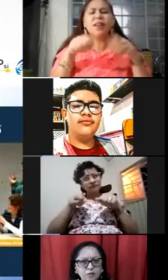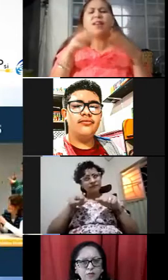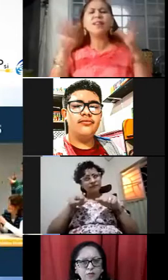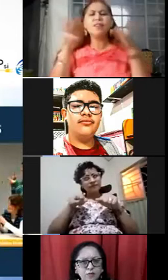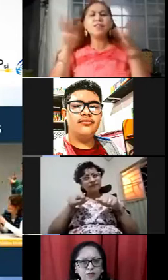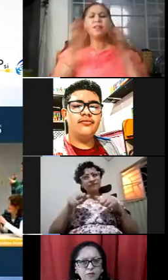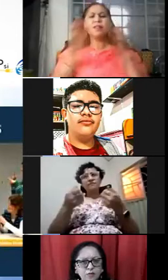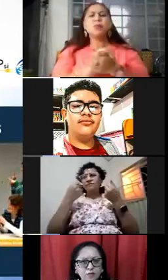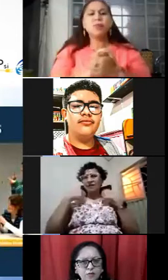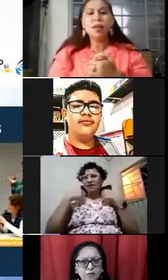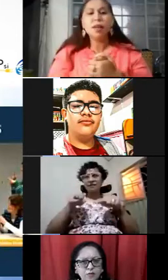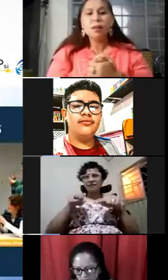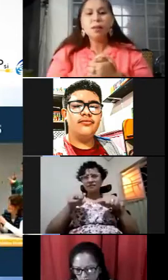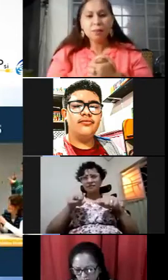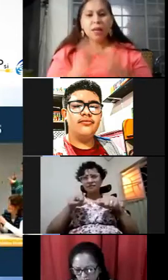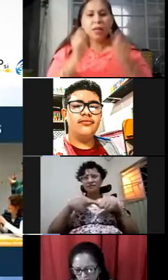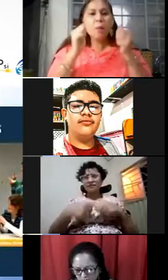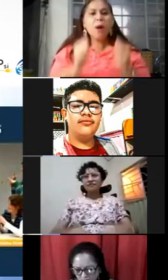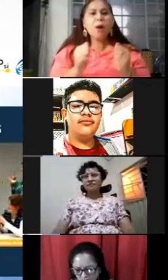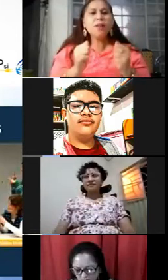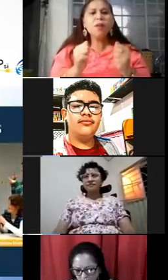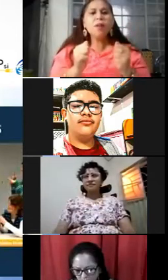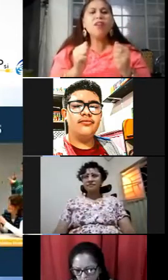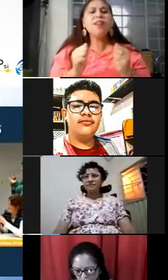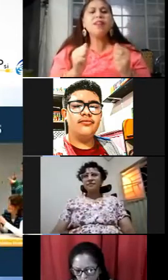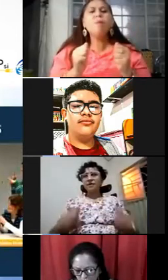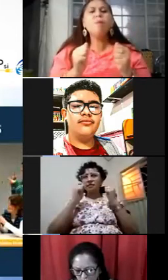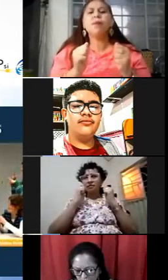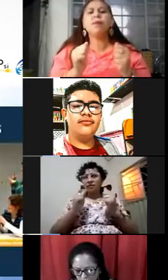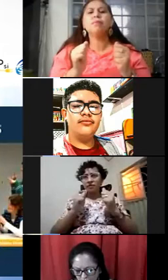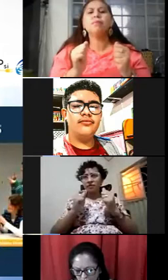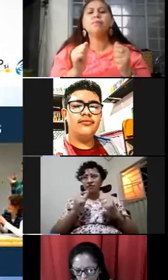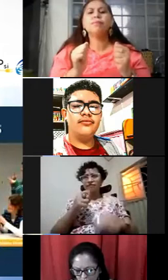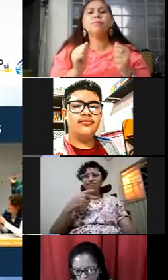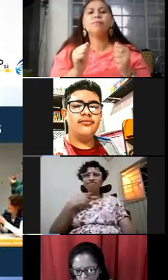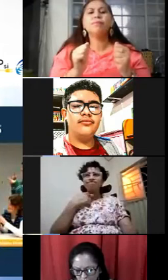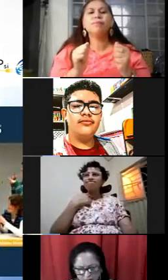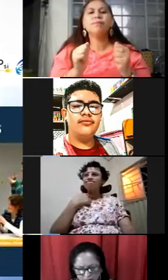ele está fazendo, meu Deus, né? Então, pode. Como eu faria? Não pode.